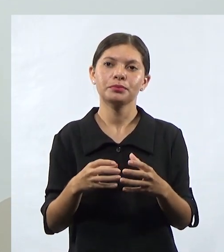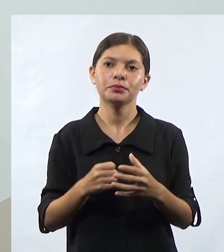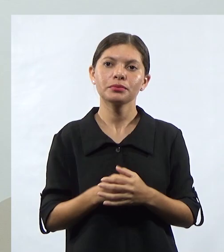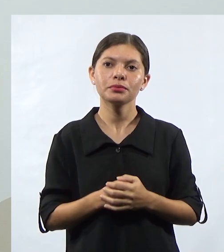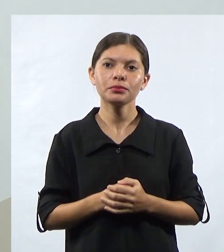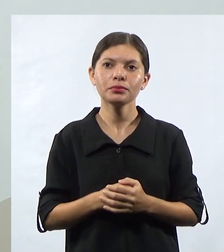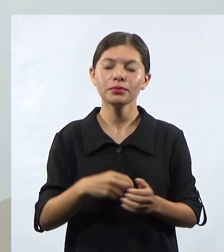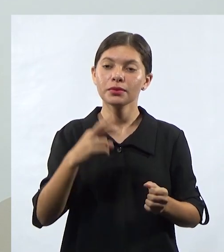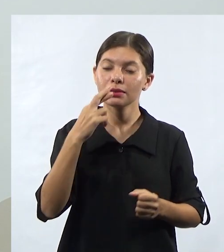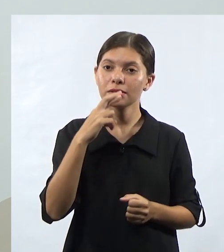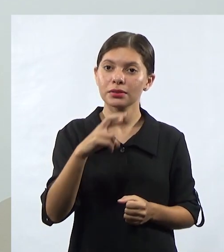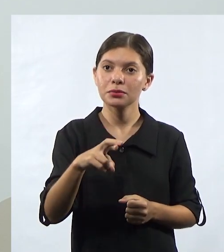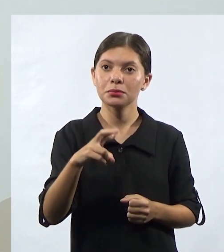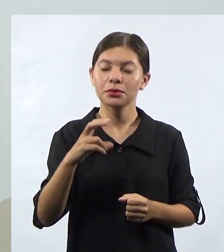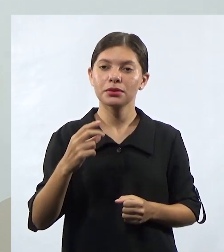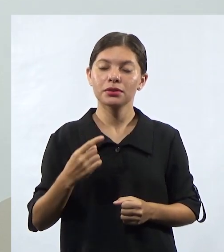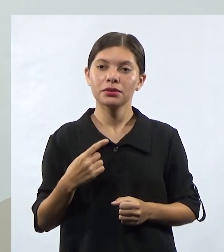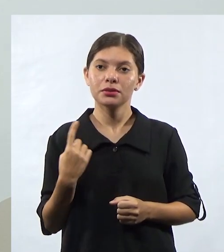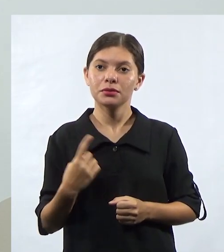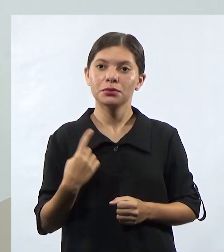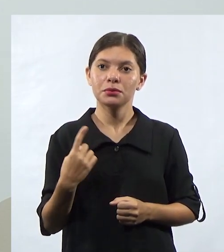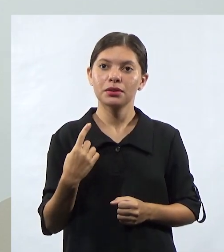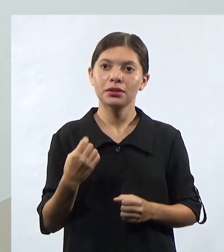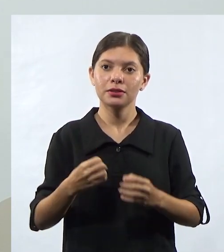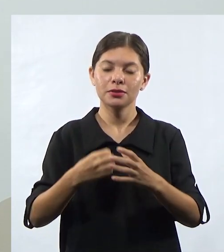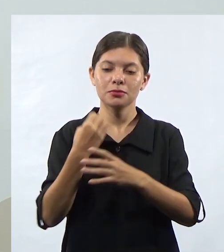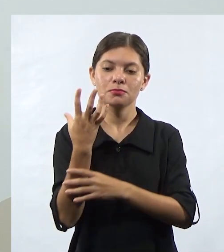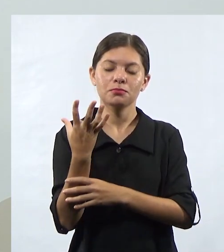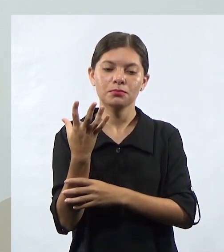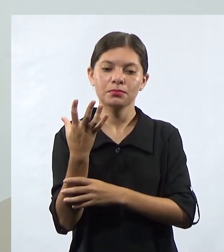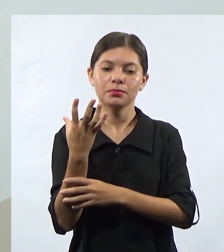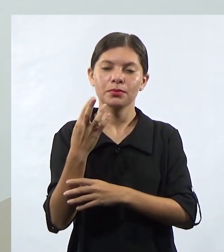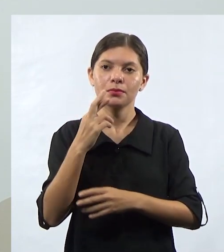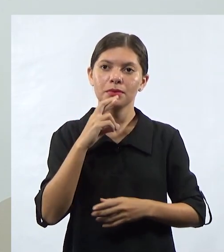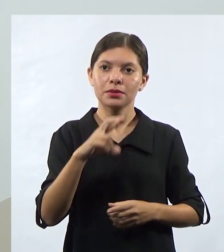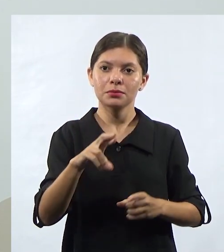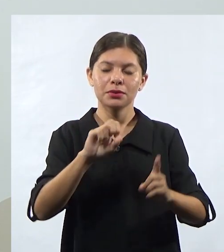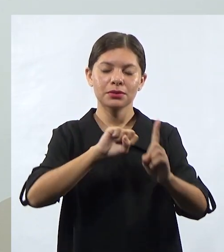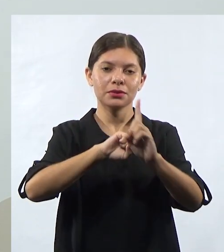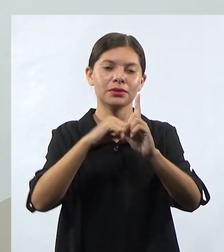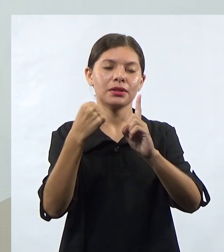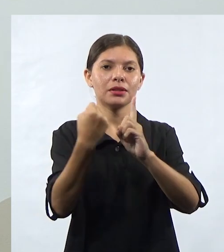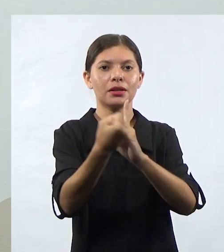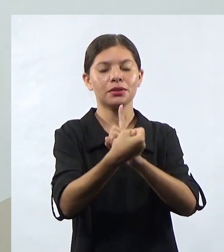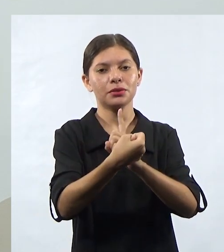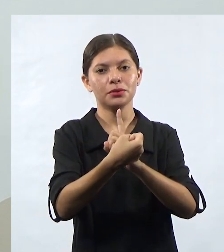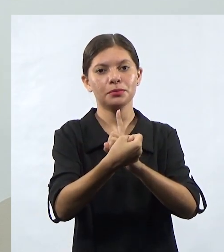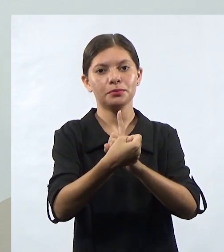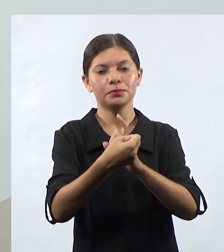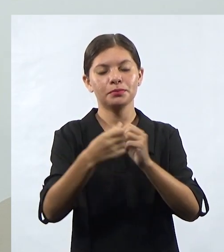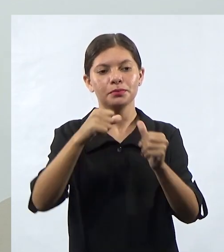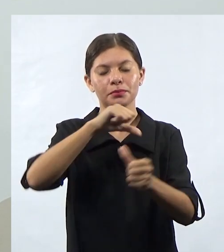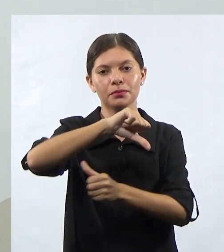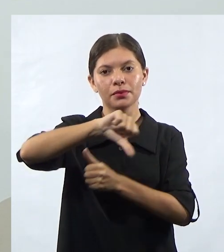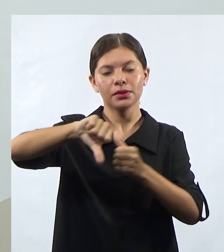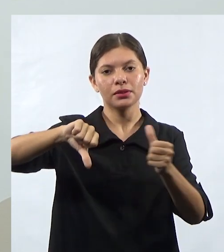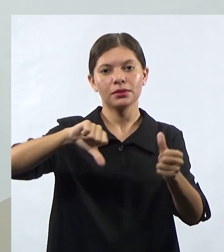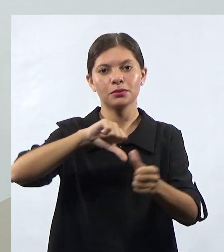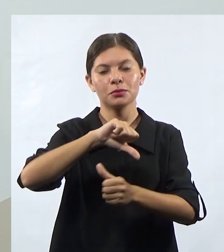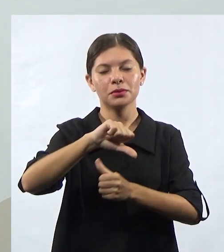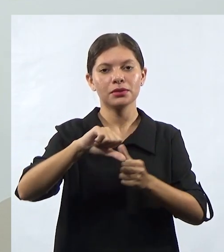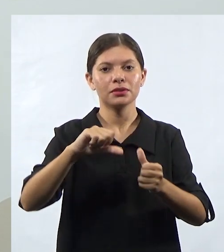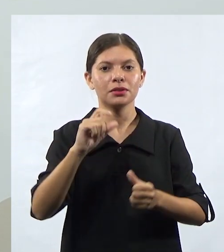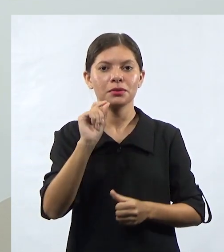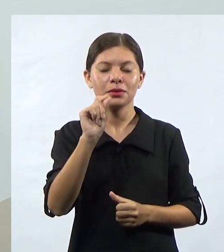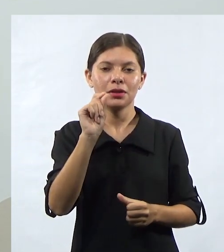Que essas respostas individuais elas devem gerar uma resposta coletiva. E essa transformação é